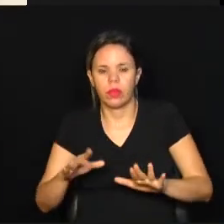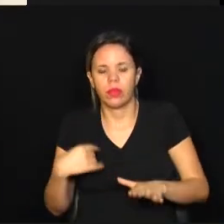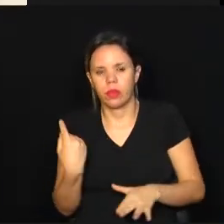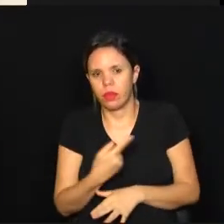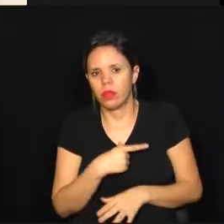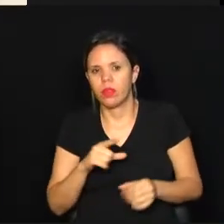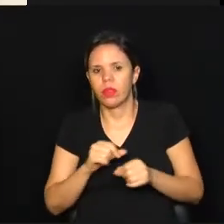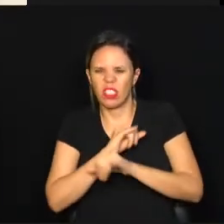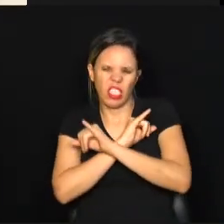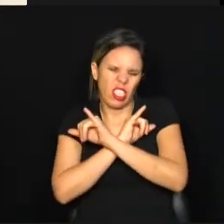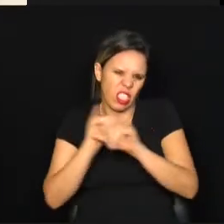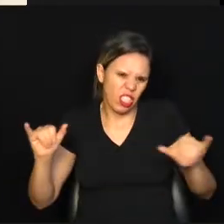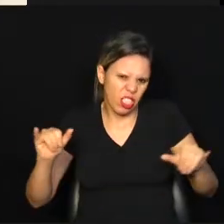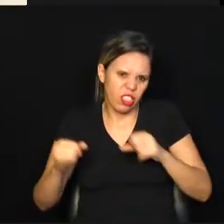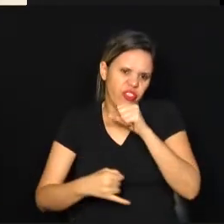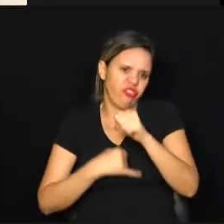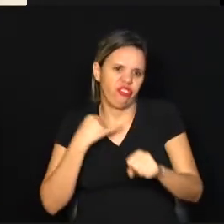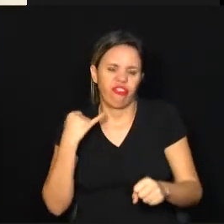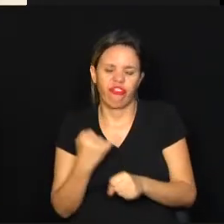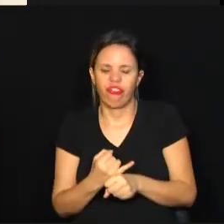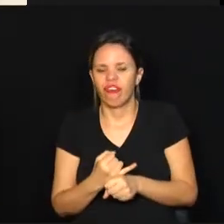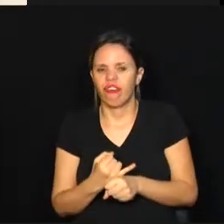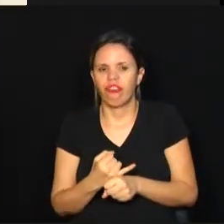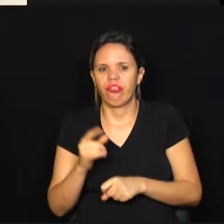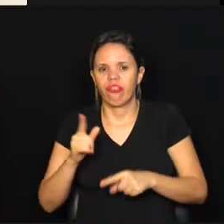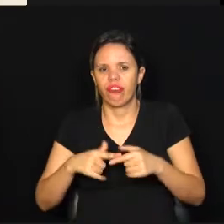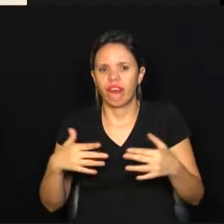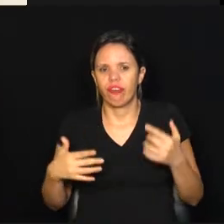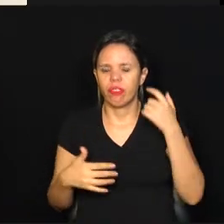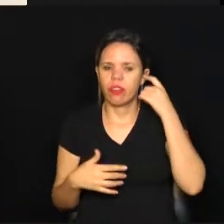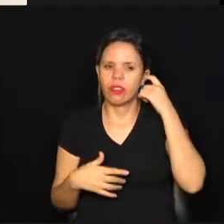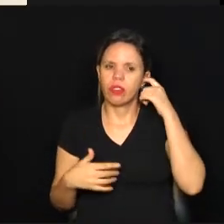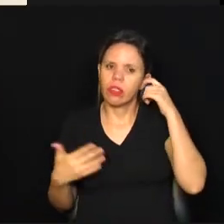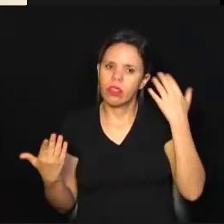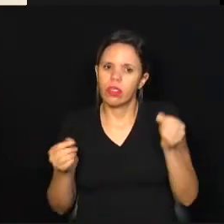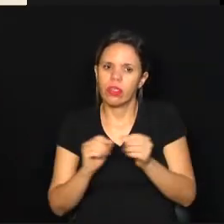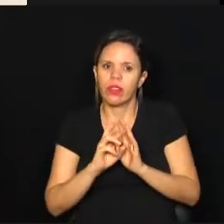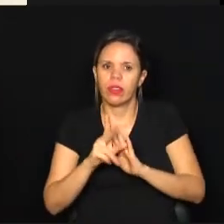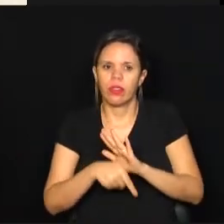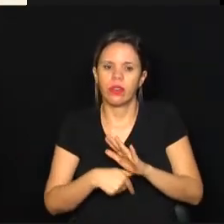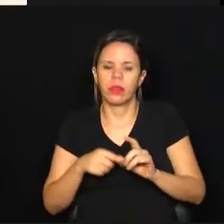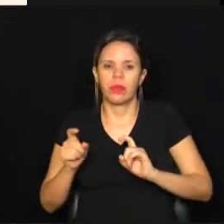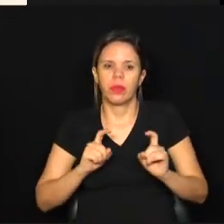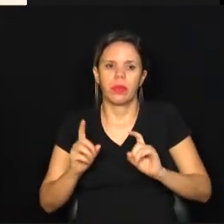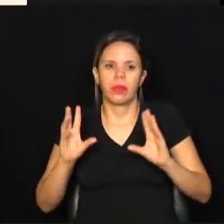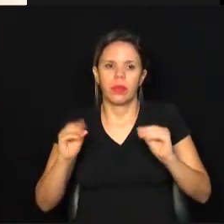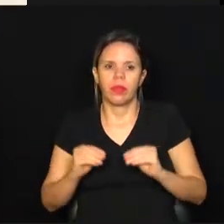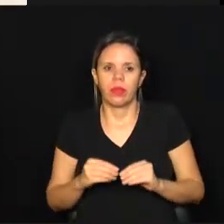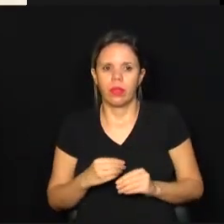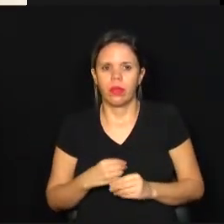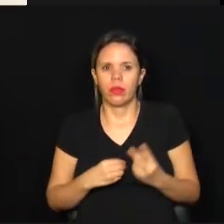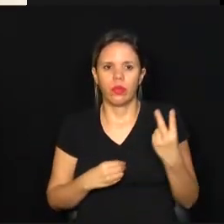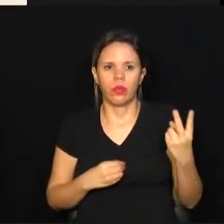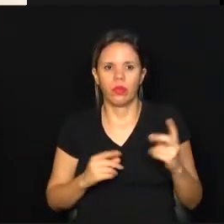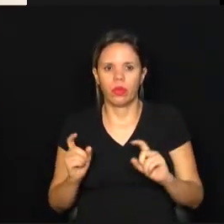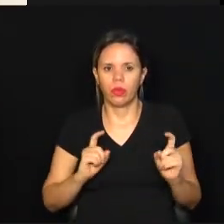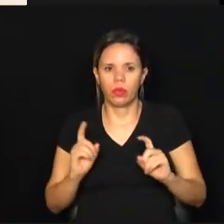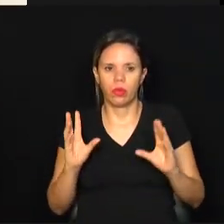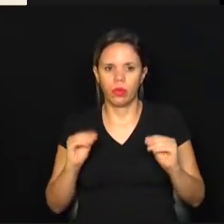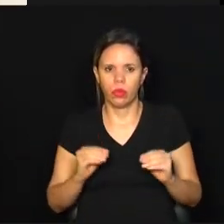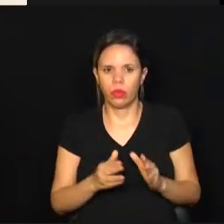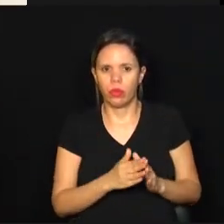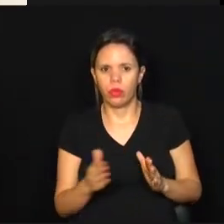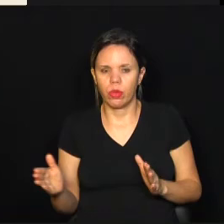gente ter divulgado site, material didático, a gente fez várias reuniões à noite, 2 reuniões na